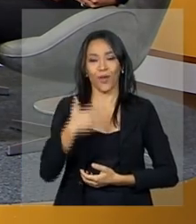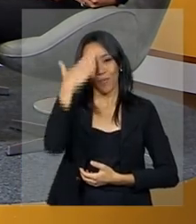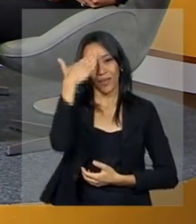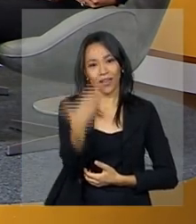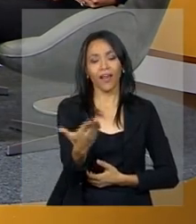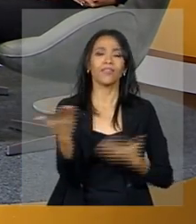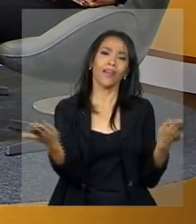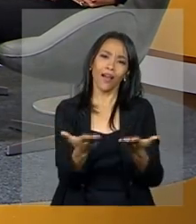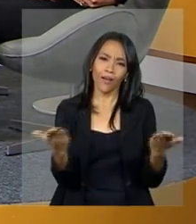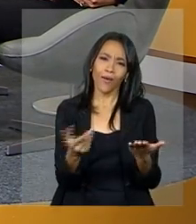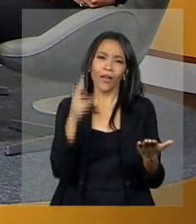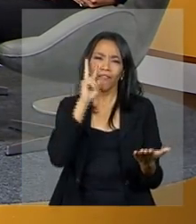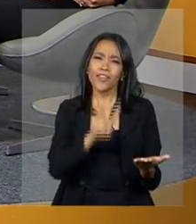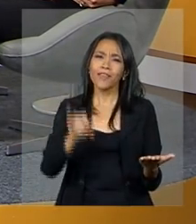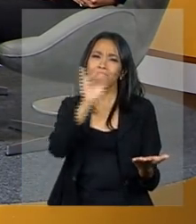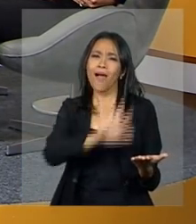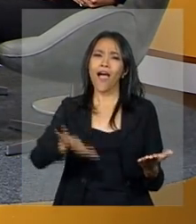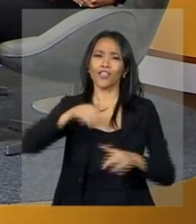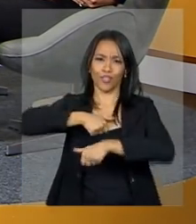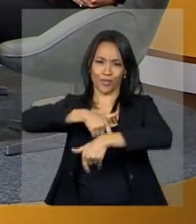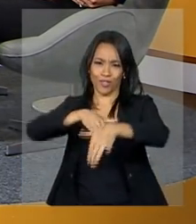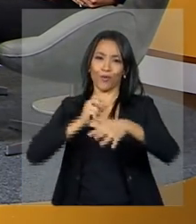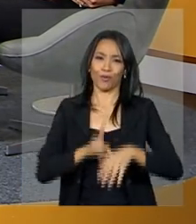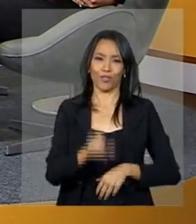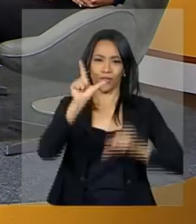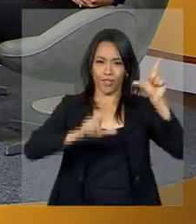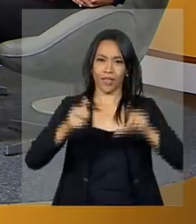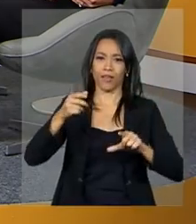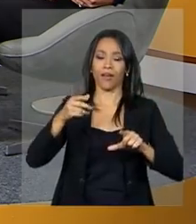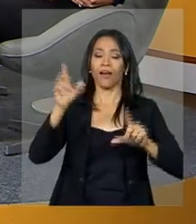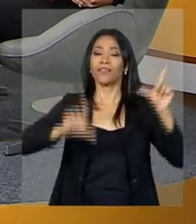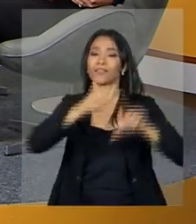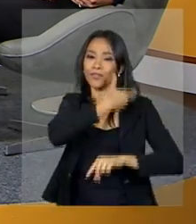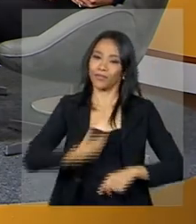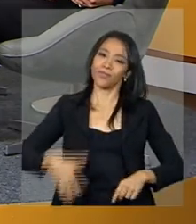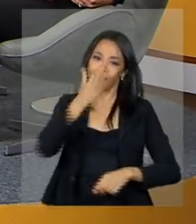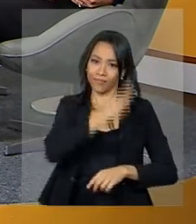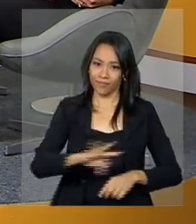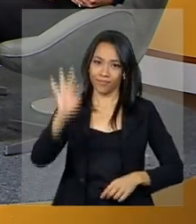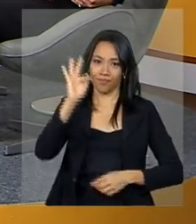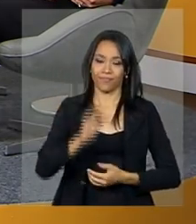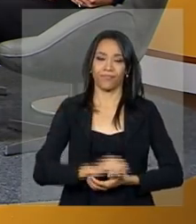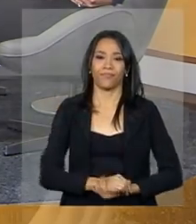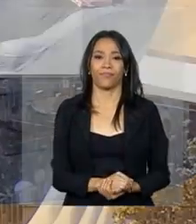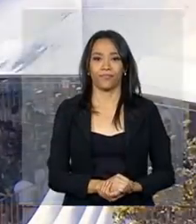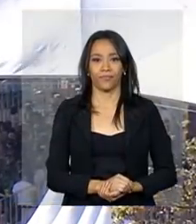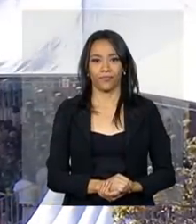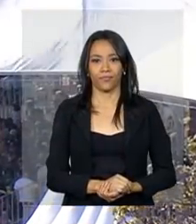fique agora com imagens do desfile. Continue com a gente aqui na NBR, a TV do Governo Federal.